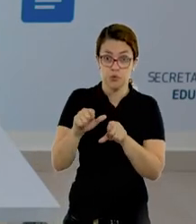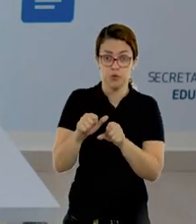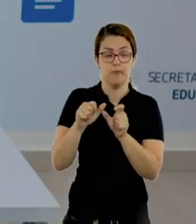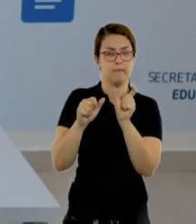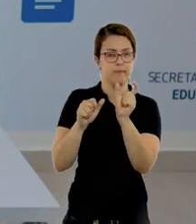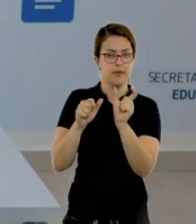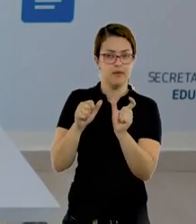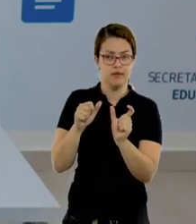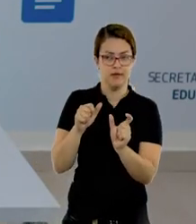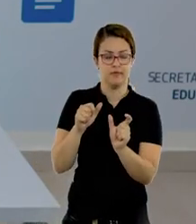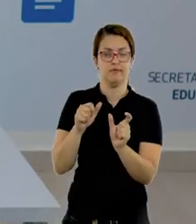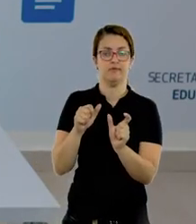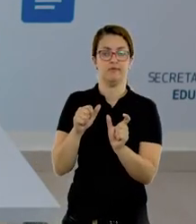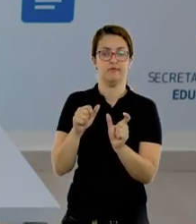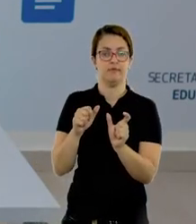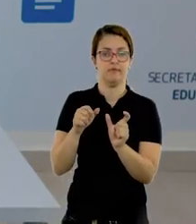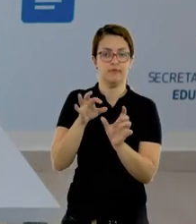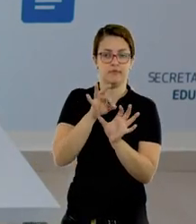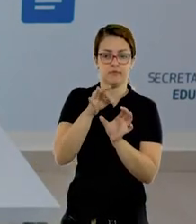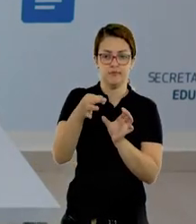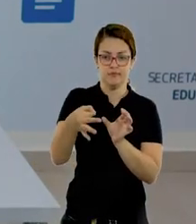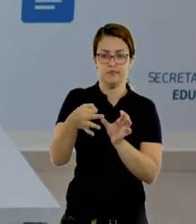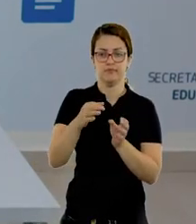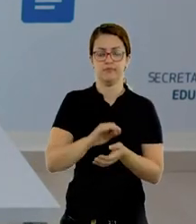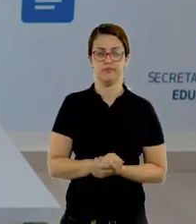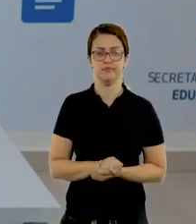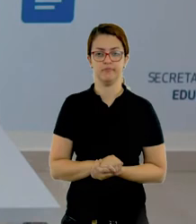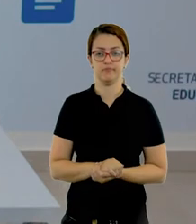todas as palavrinhas que você colocou lá dentro, ok?